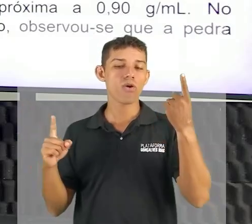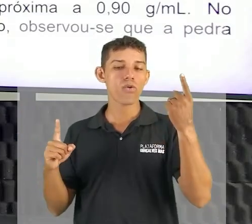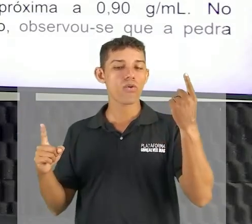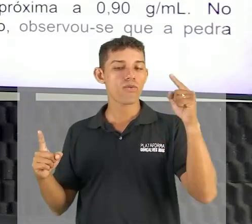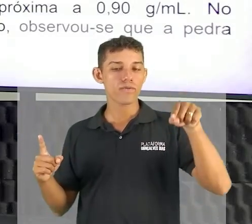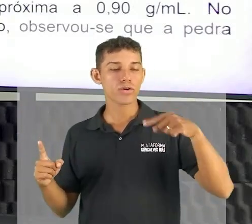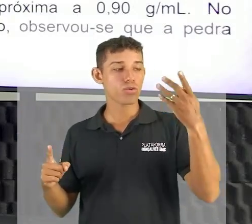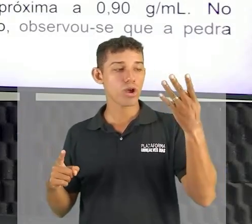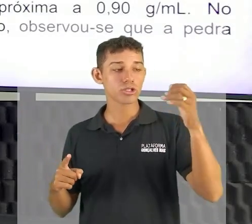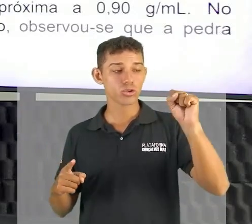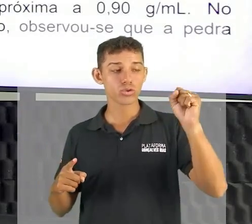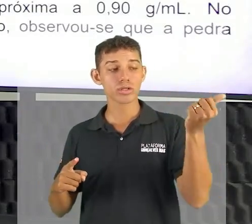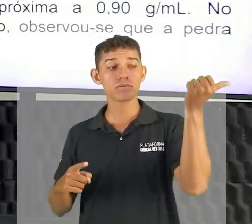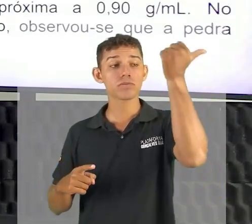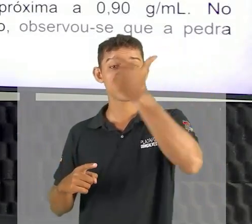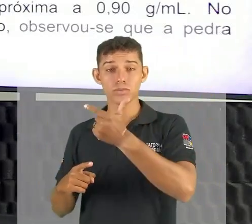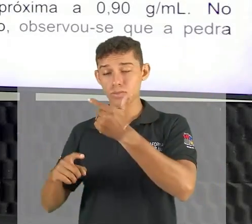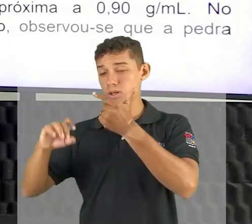aqui.